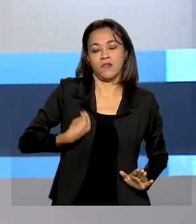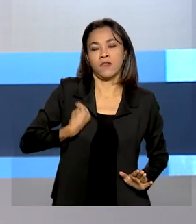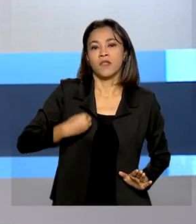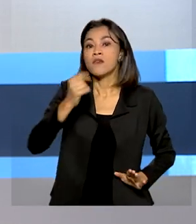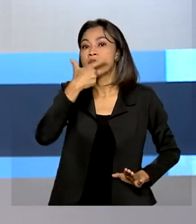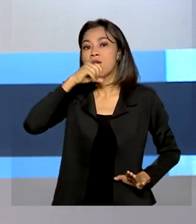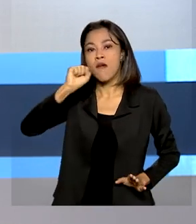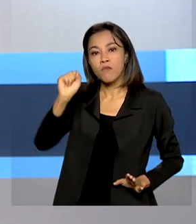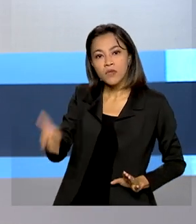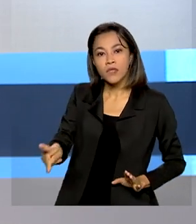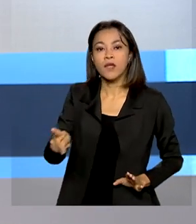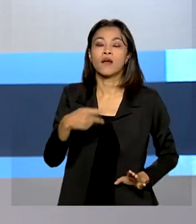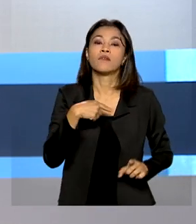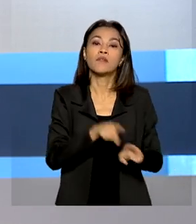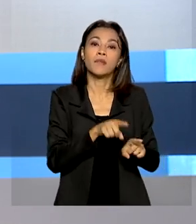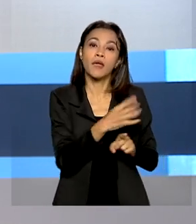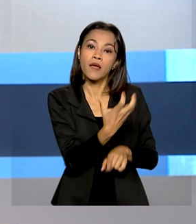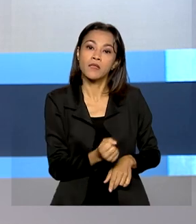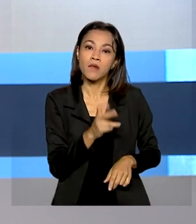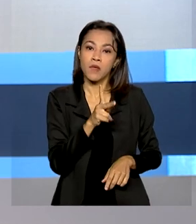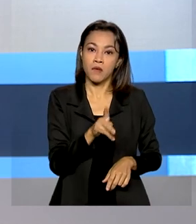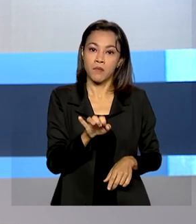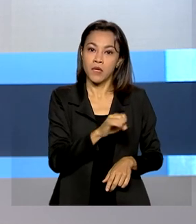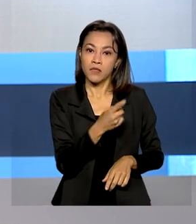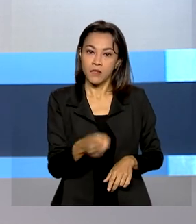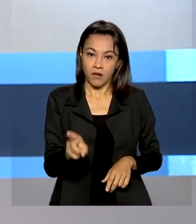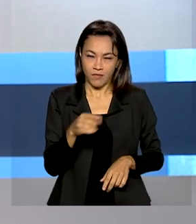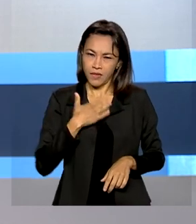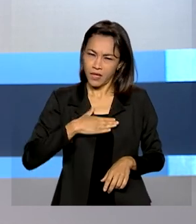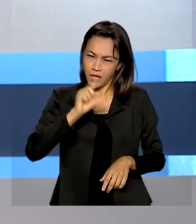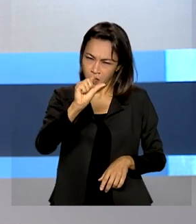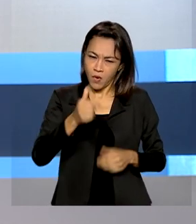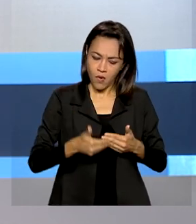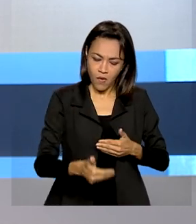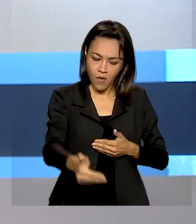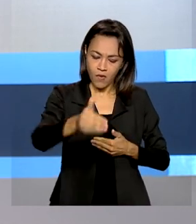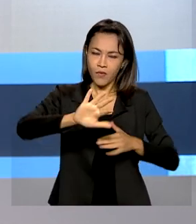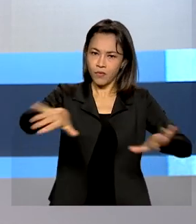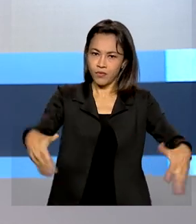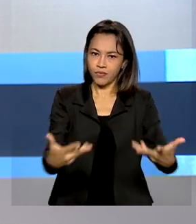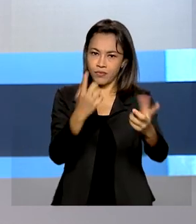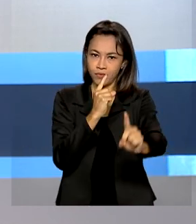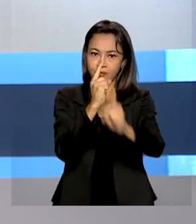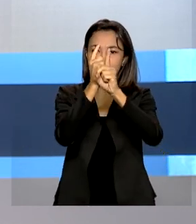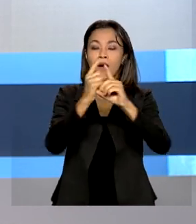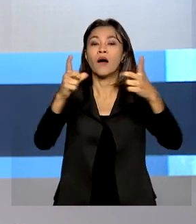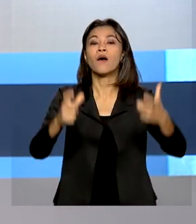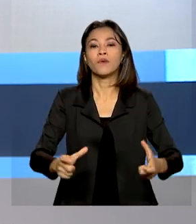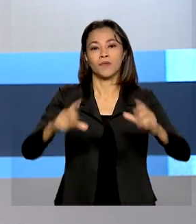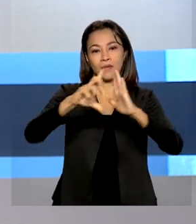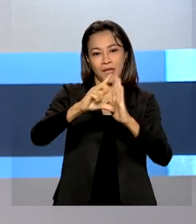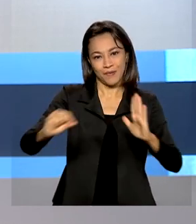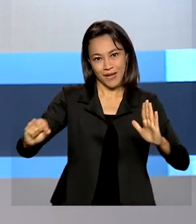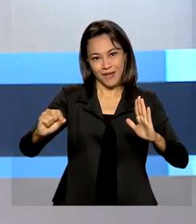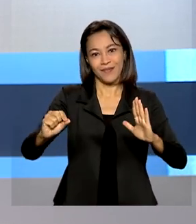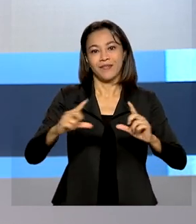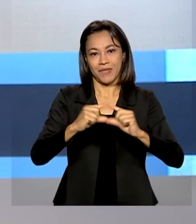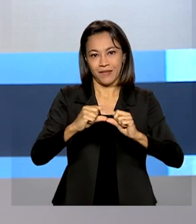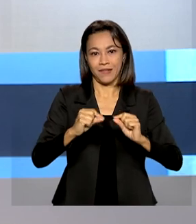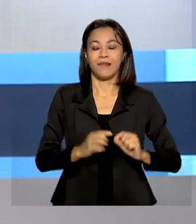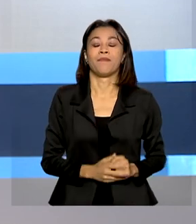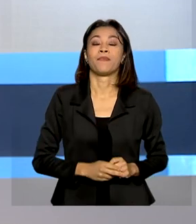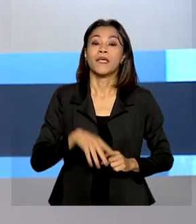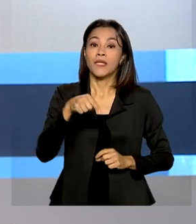pensionistas do INSS. A solenidade será daqui a pouco, às 9h30 da manhã, no Palácio do Planalto. Com as mudanças, a